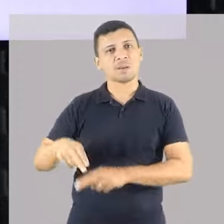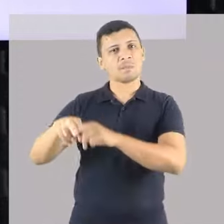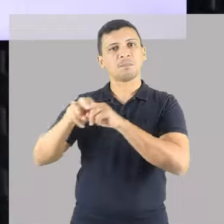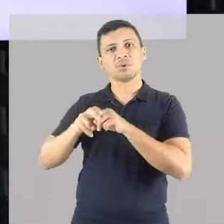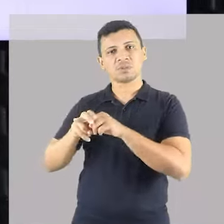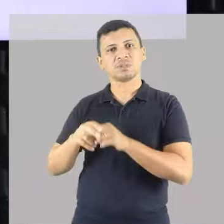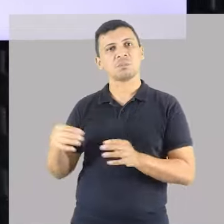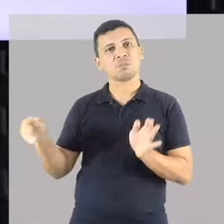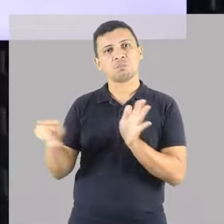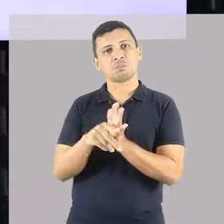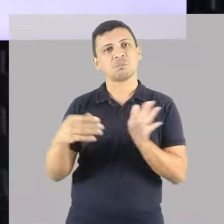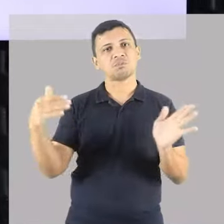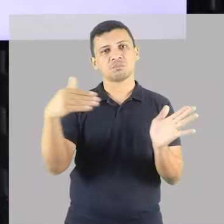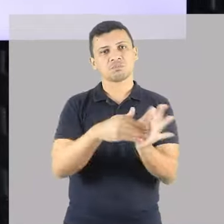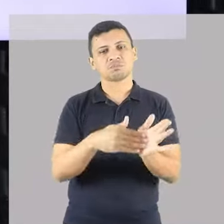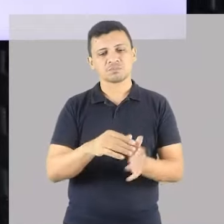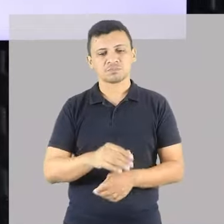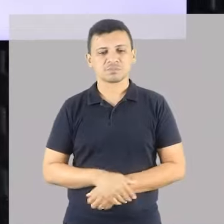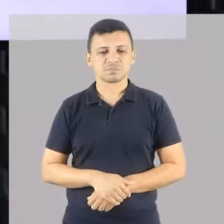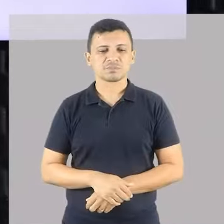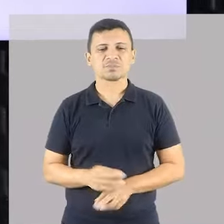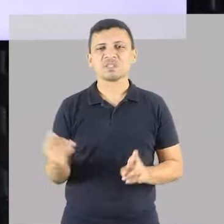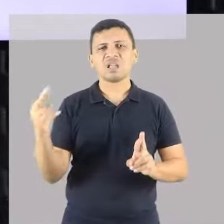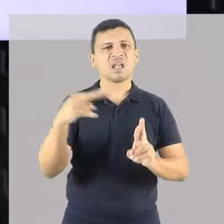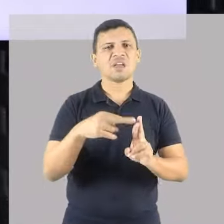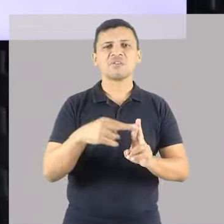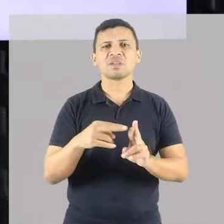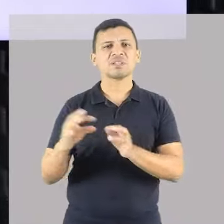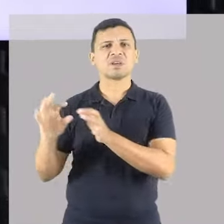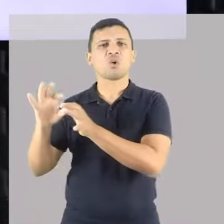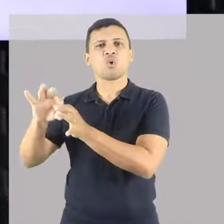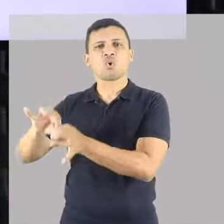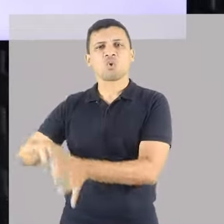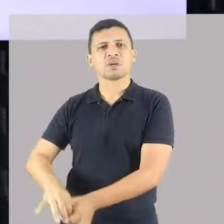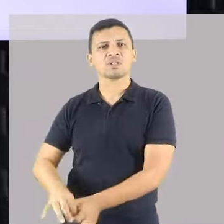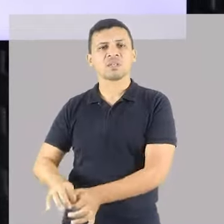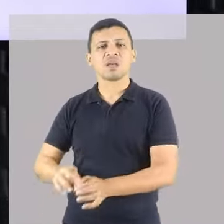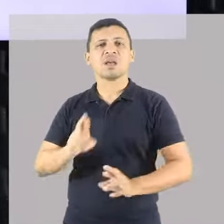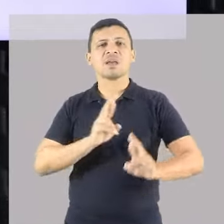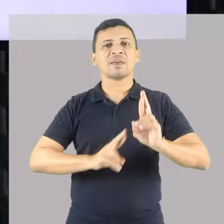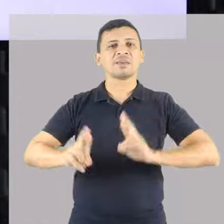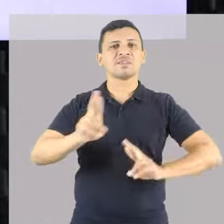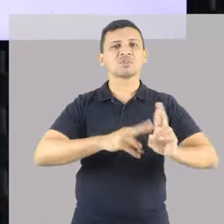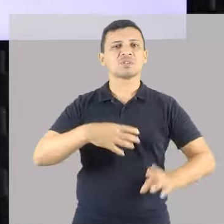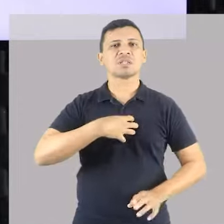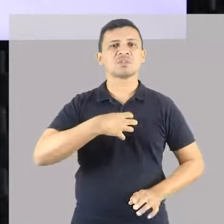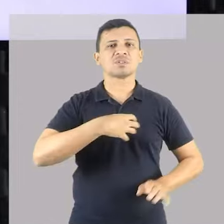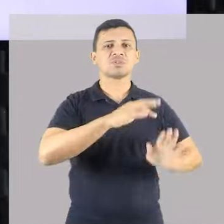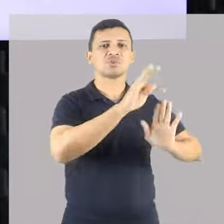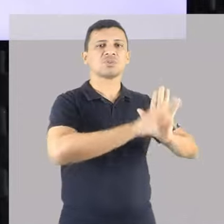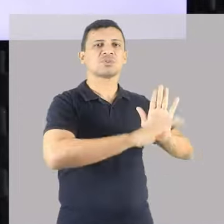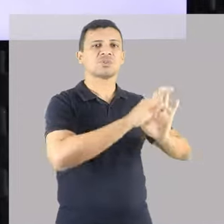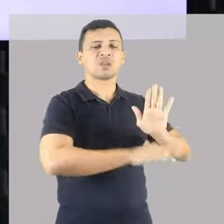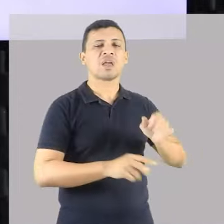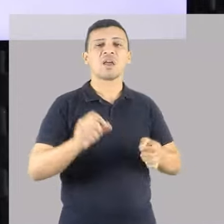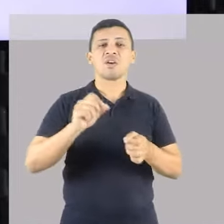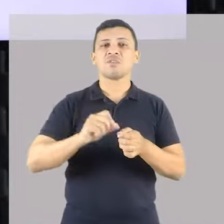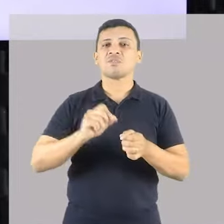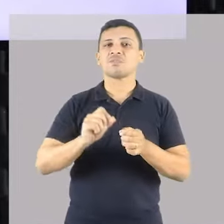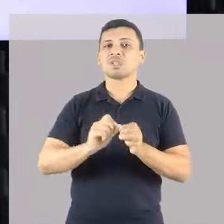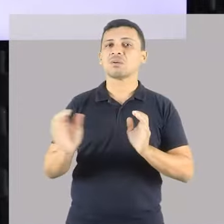conclusivo aqui a referência da coerência está relacionada exatamente ao sentido do texto realizada